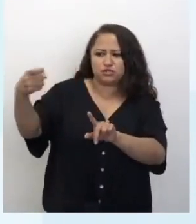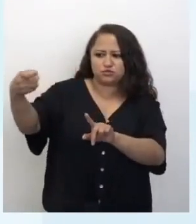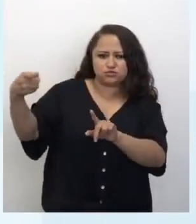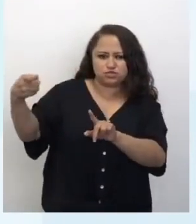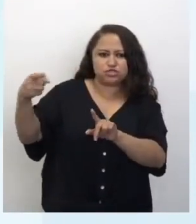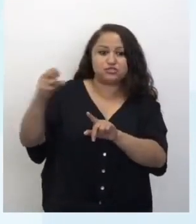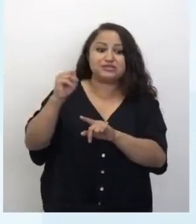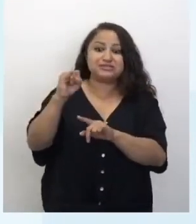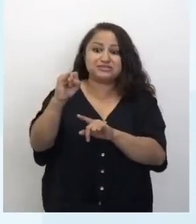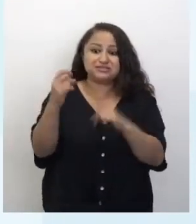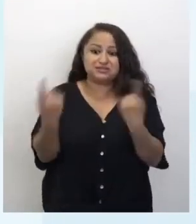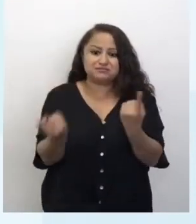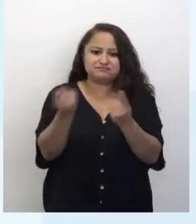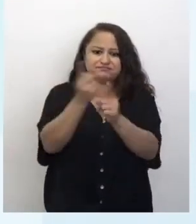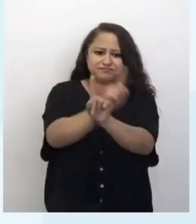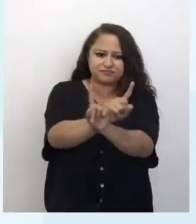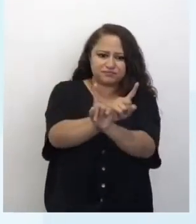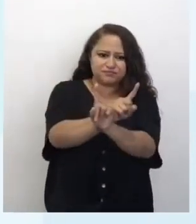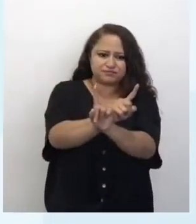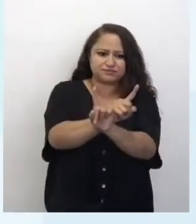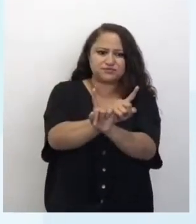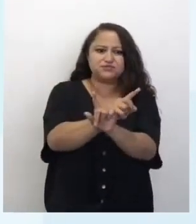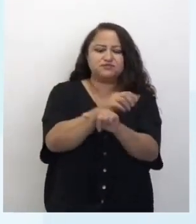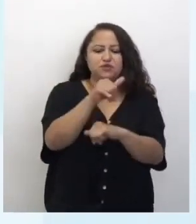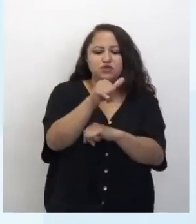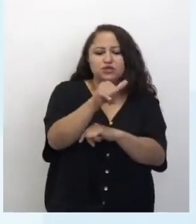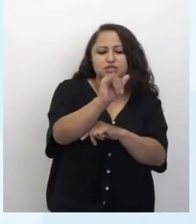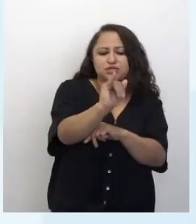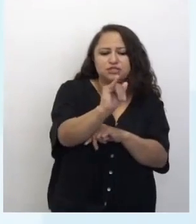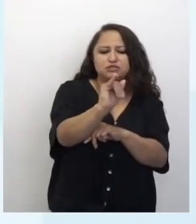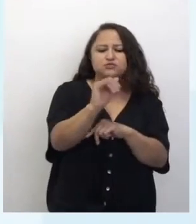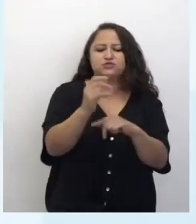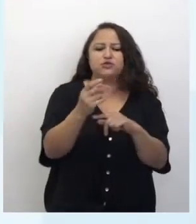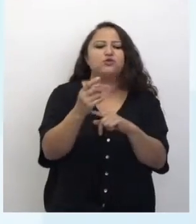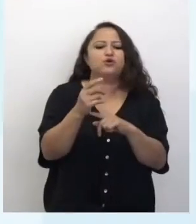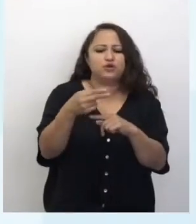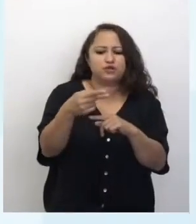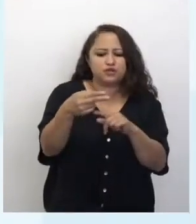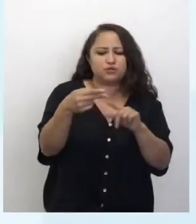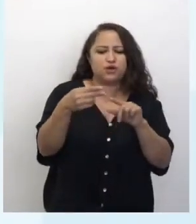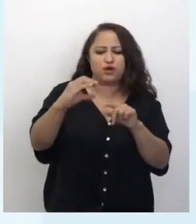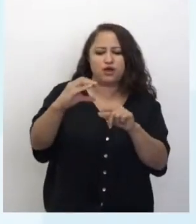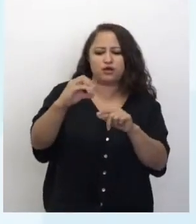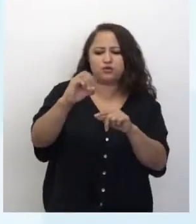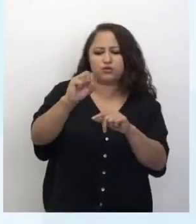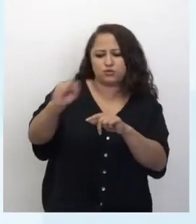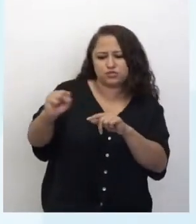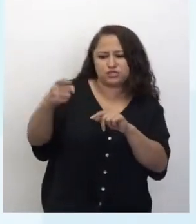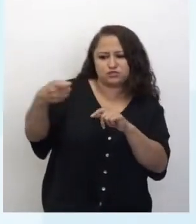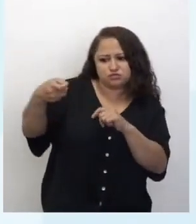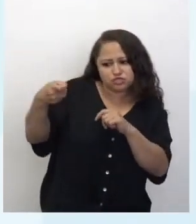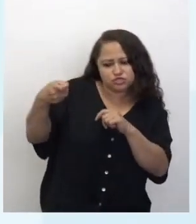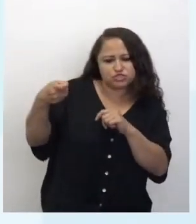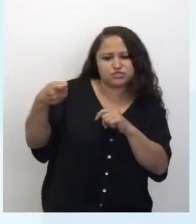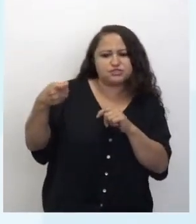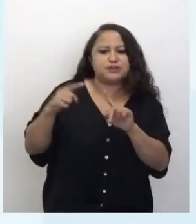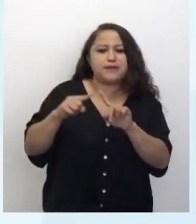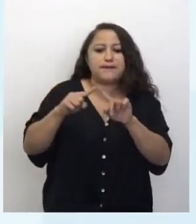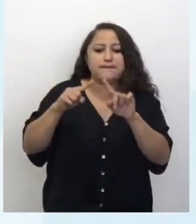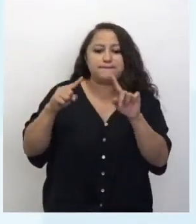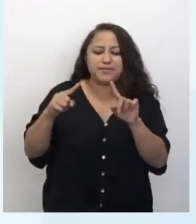contrário, eu vou colocar a função cosseno de x, entre parênteses, e colocar o mais 1, para não dar